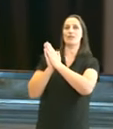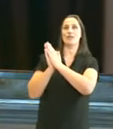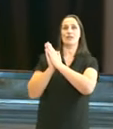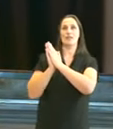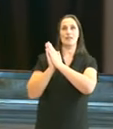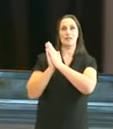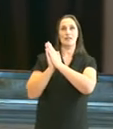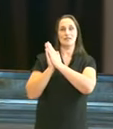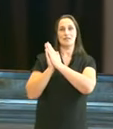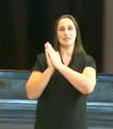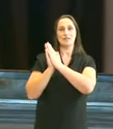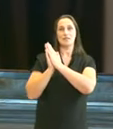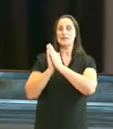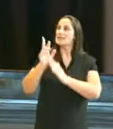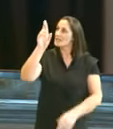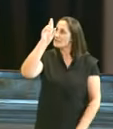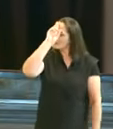Senhor,